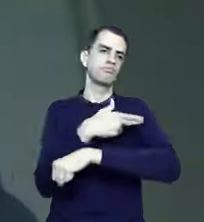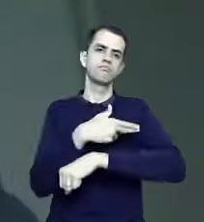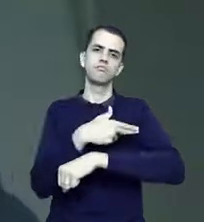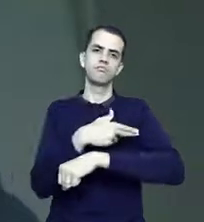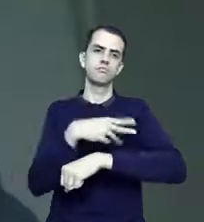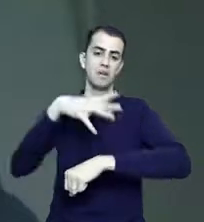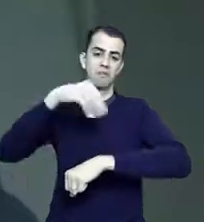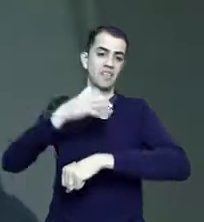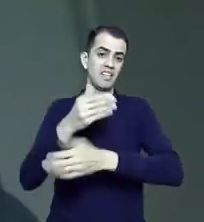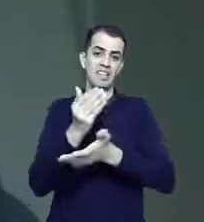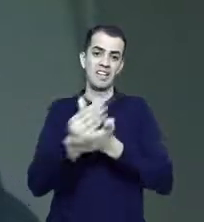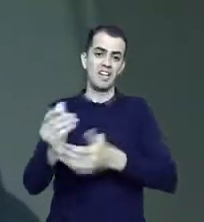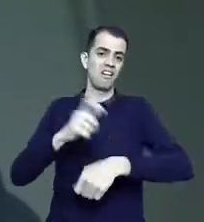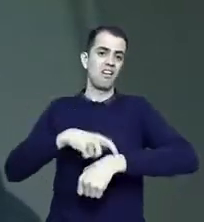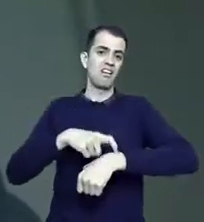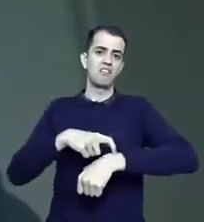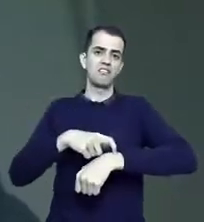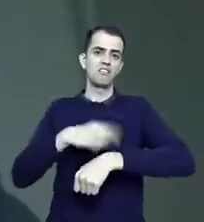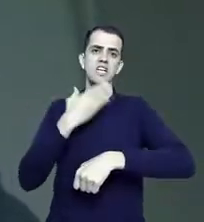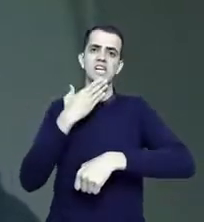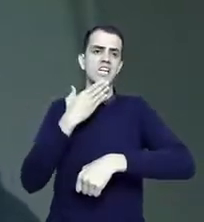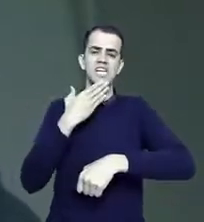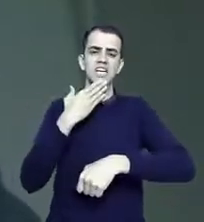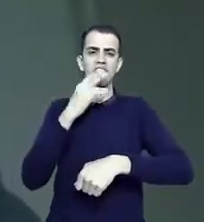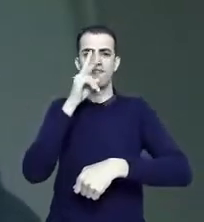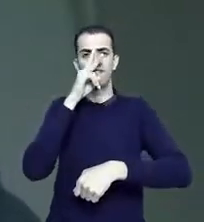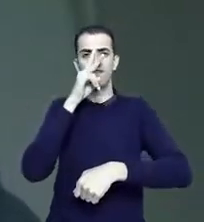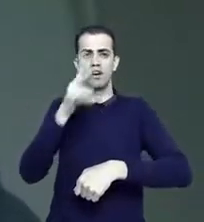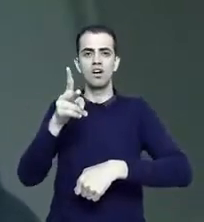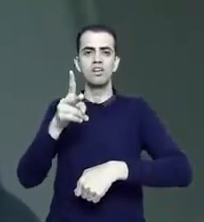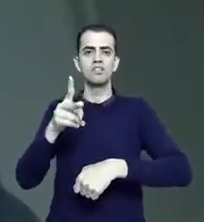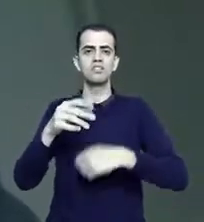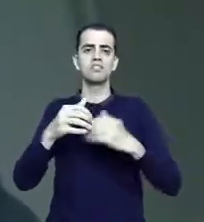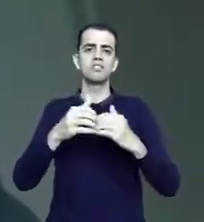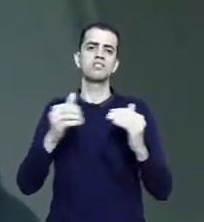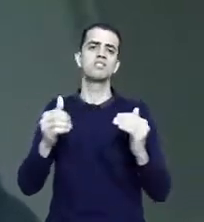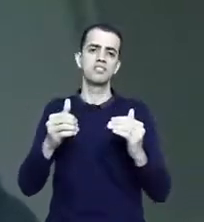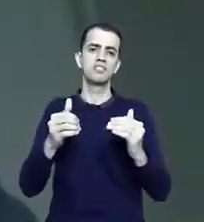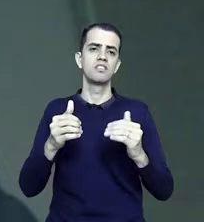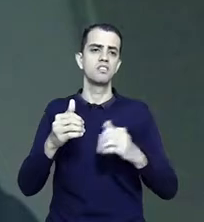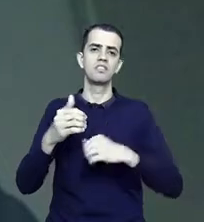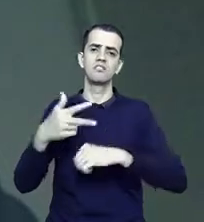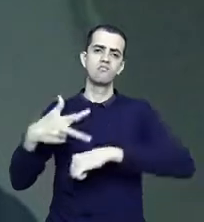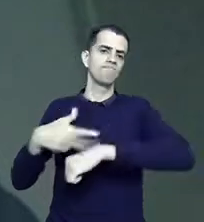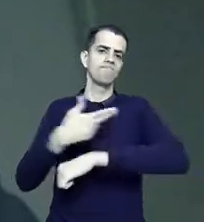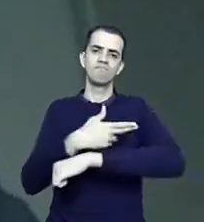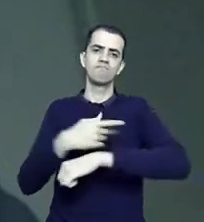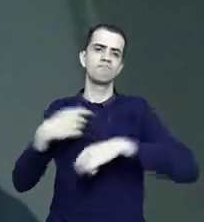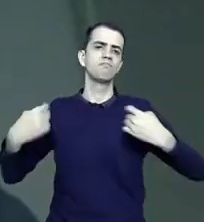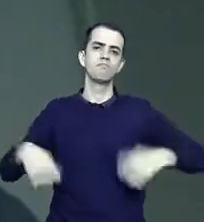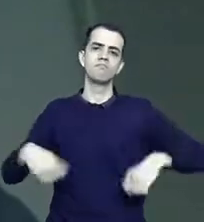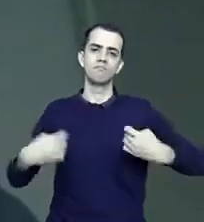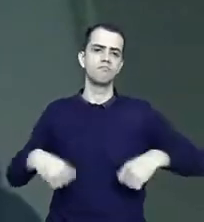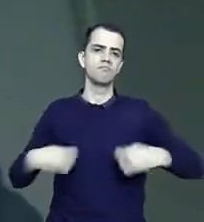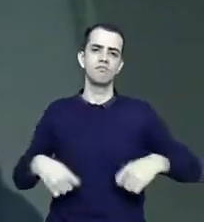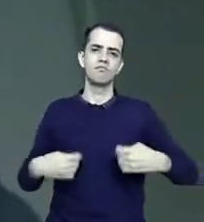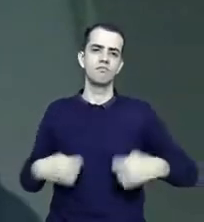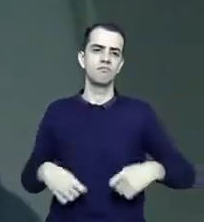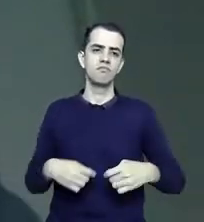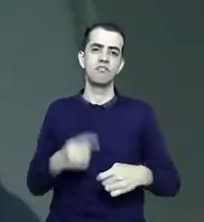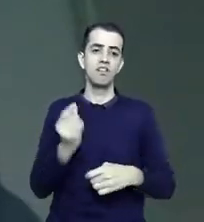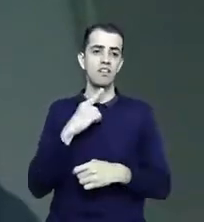certeza é cirúrgico, né? Tem uma falha ali, principalmente do suporte volar, né? Então, provavelmente tem um pequeno fragmento ali que não